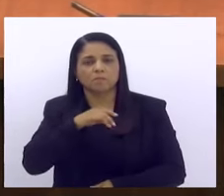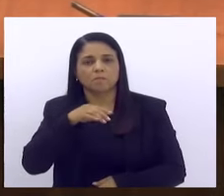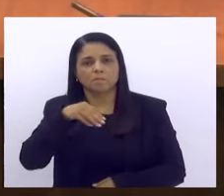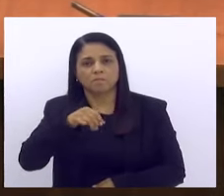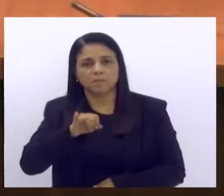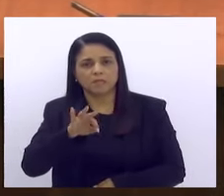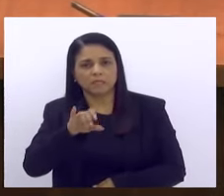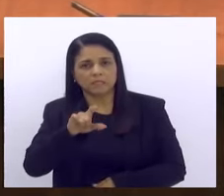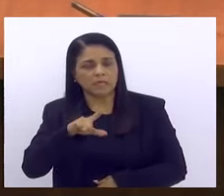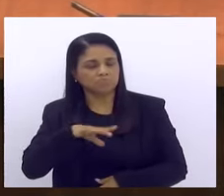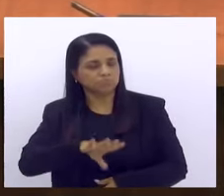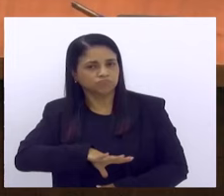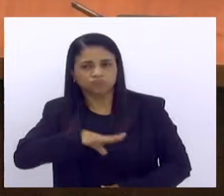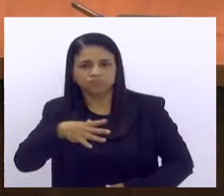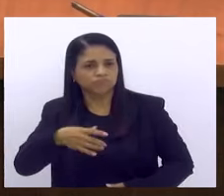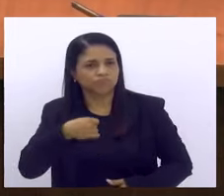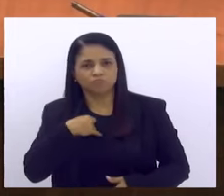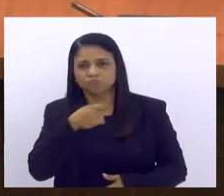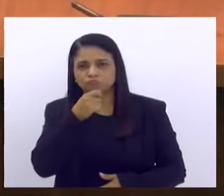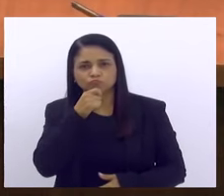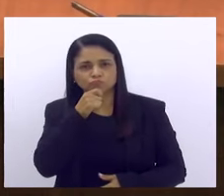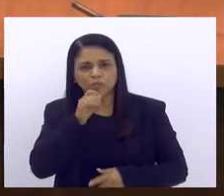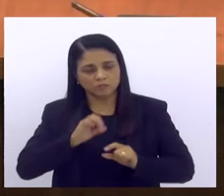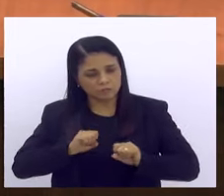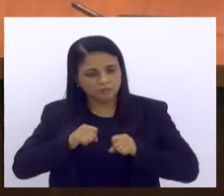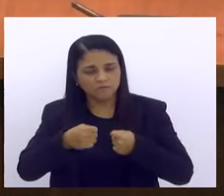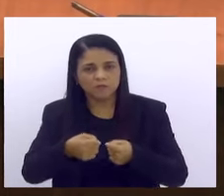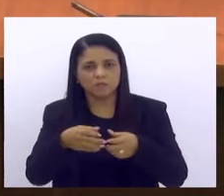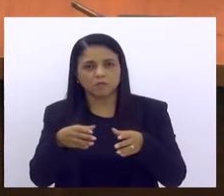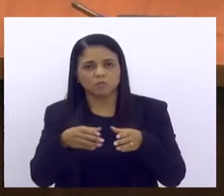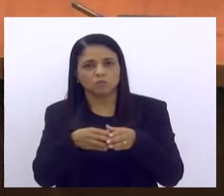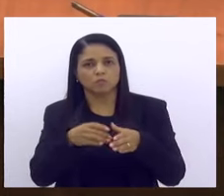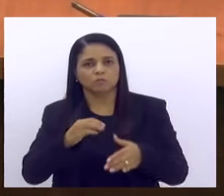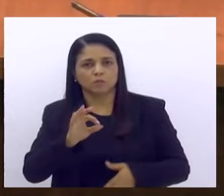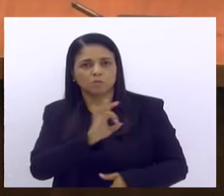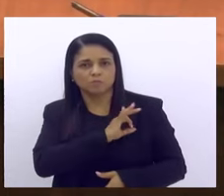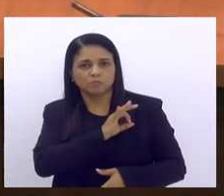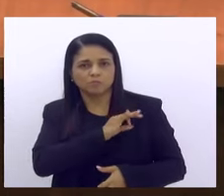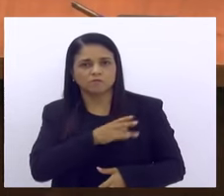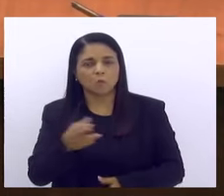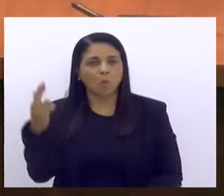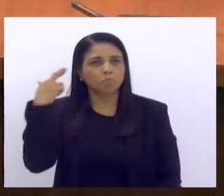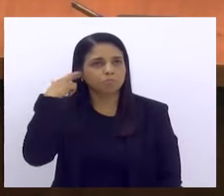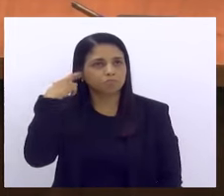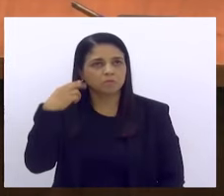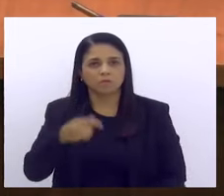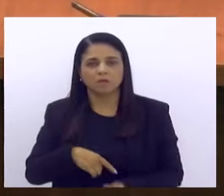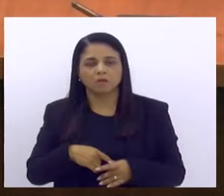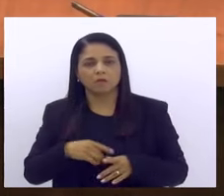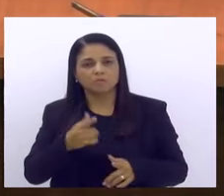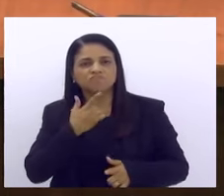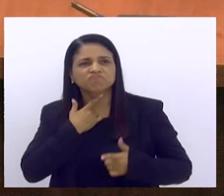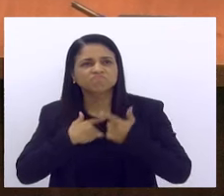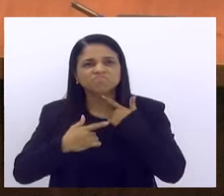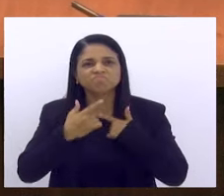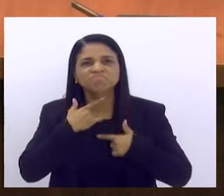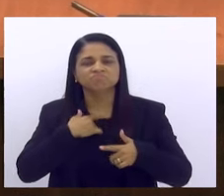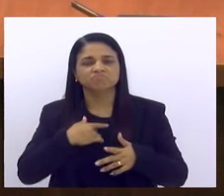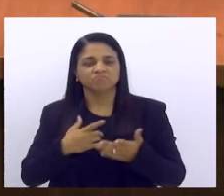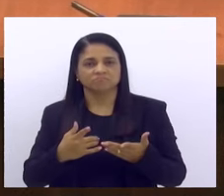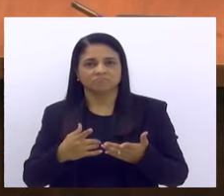honradez de defender a própria tropa, porque ficou de ouvidos fechados para as demandas da tropa, para os anseios da tropa.